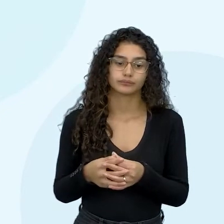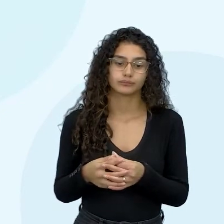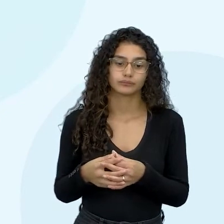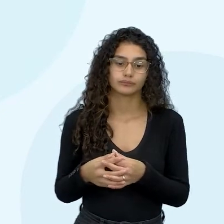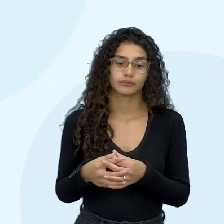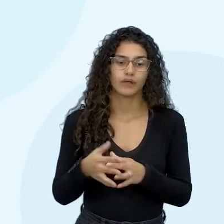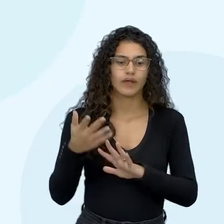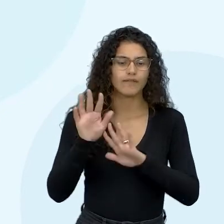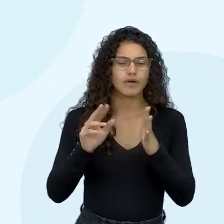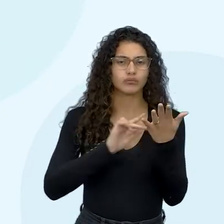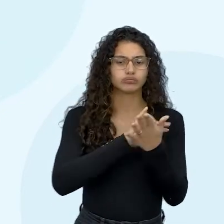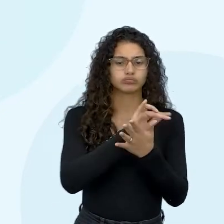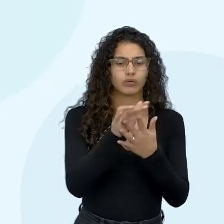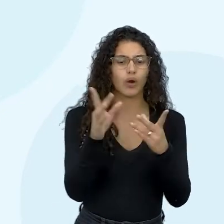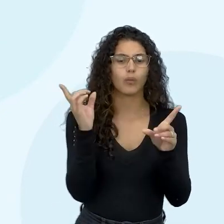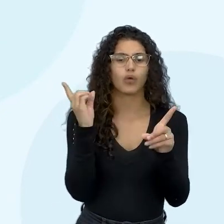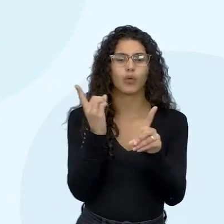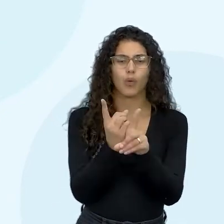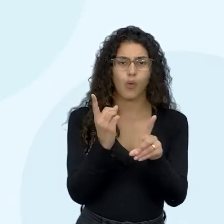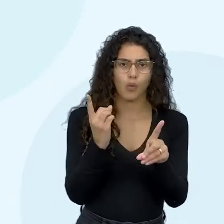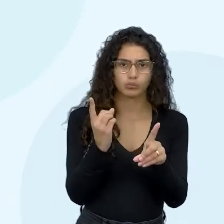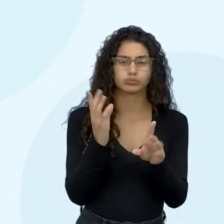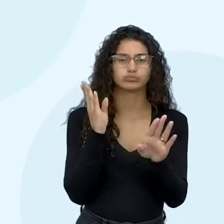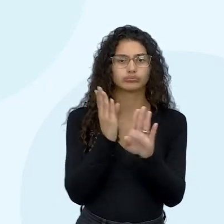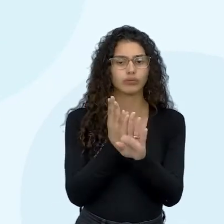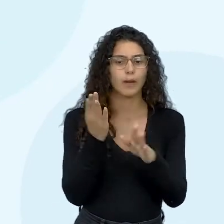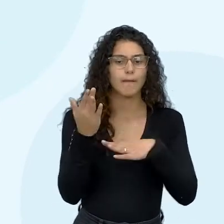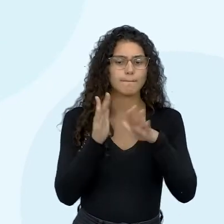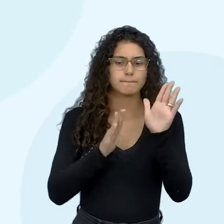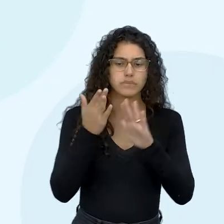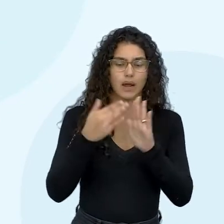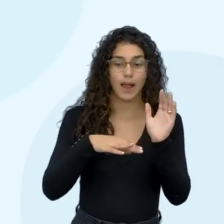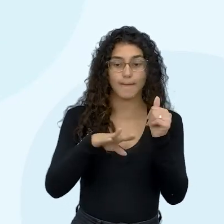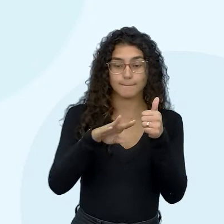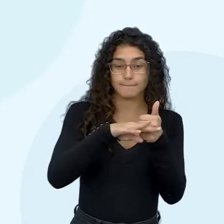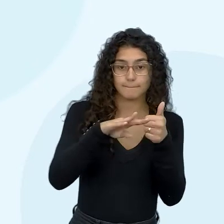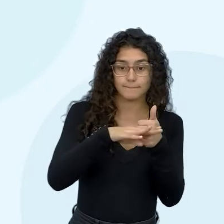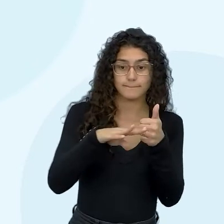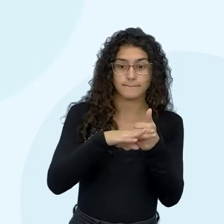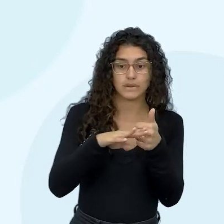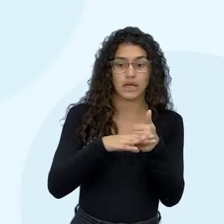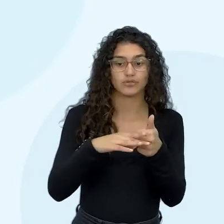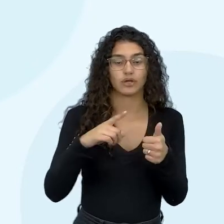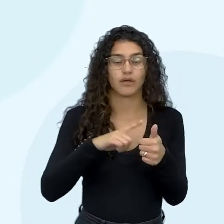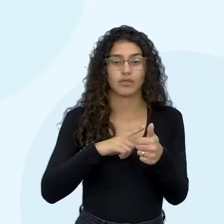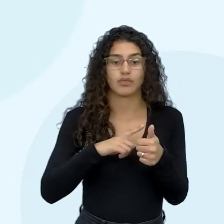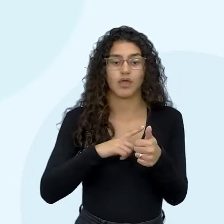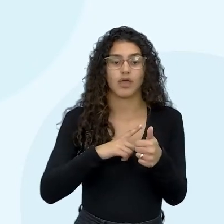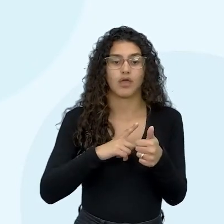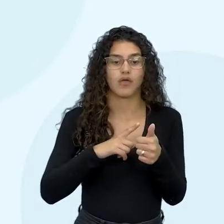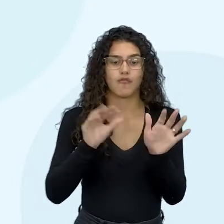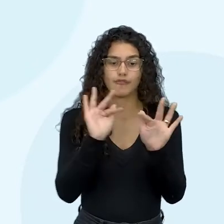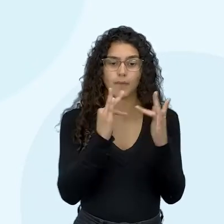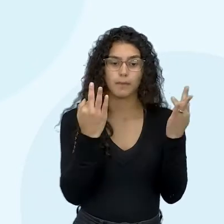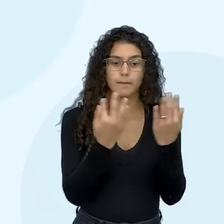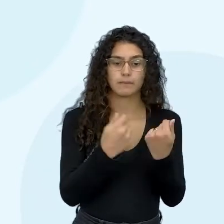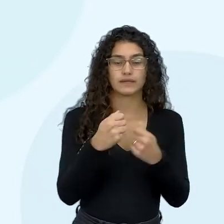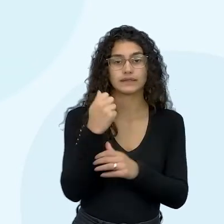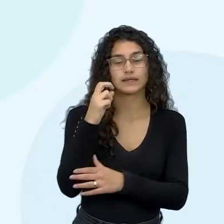Em muitos lugares eu encontro que mais ou menos a média de renda familiar tem que ser